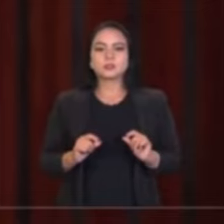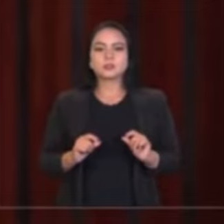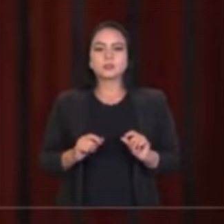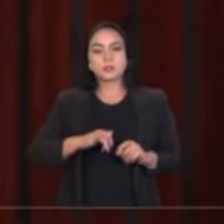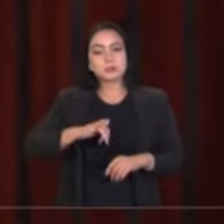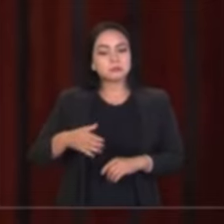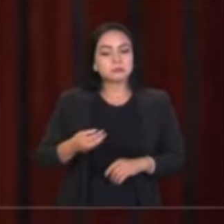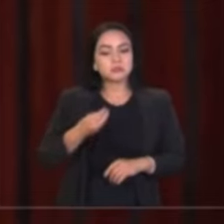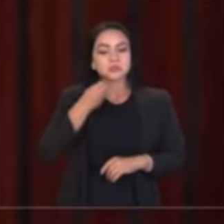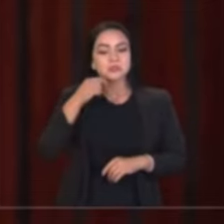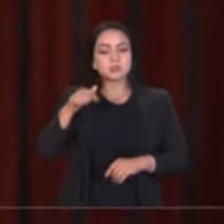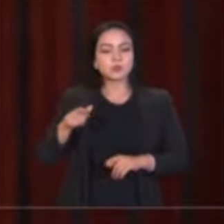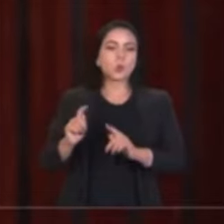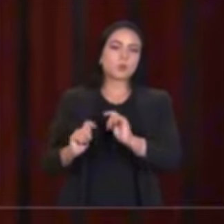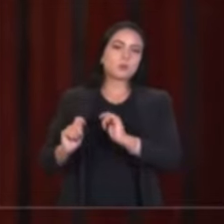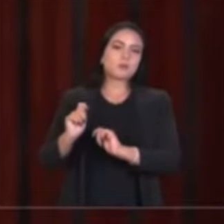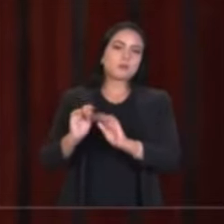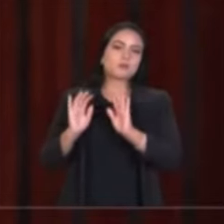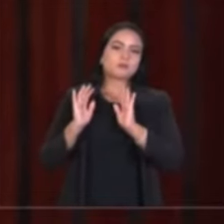proveito econômico? Olha,